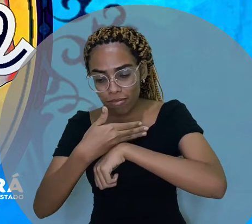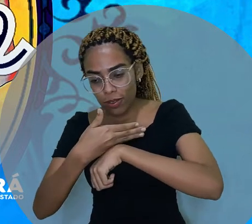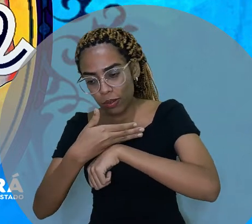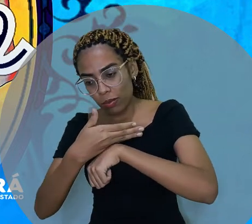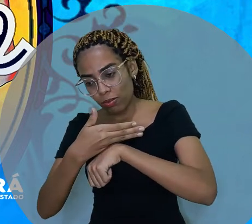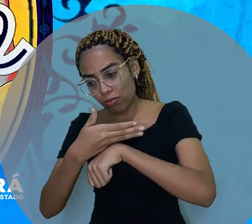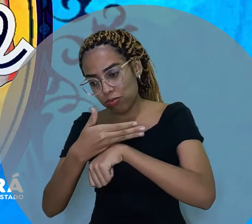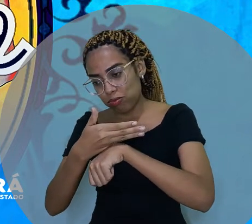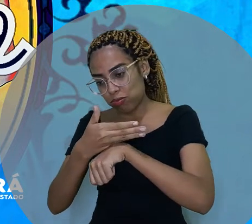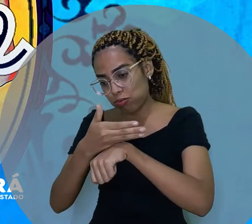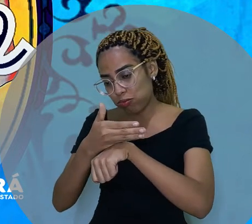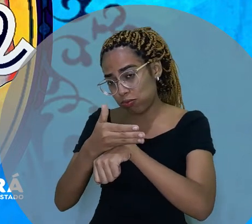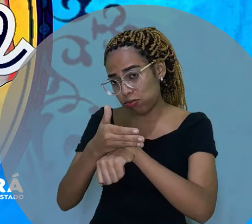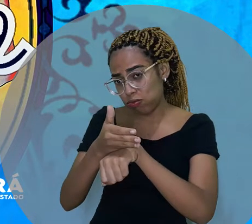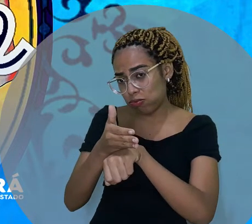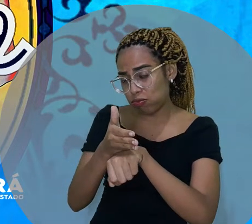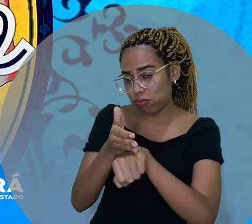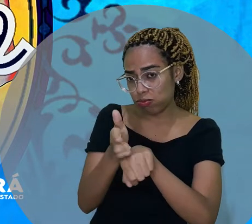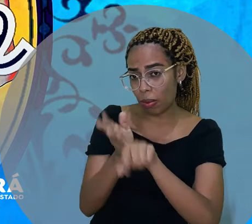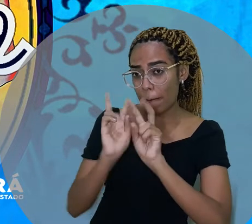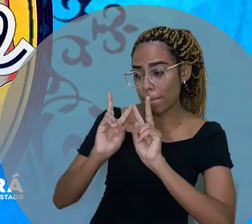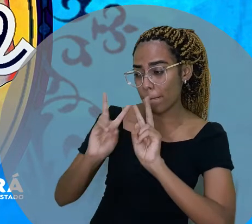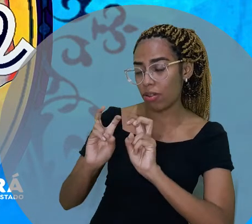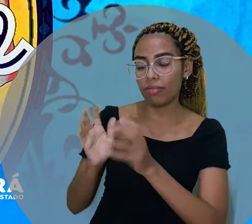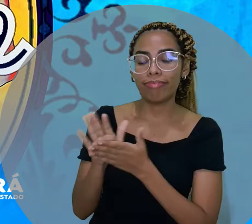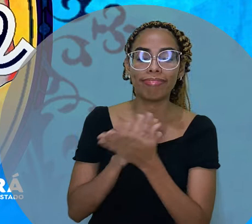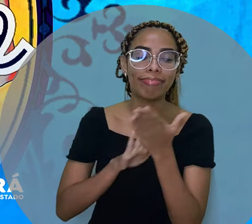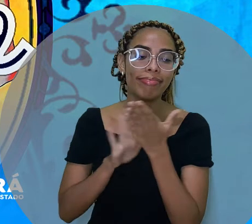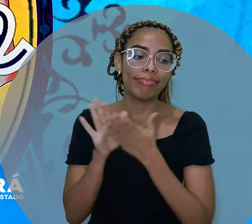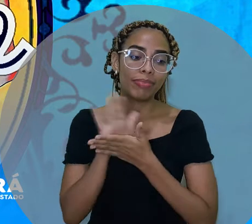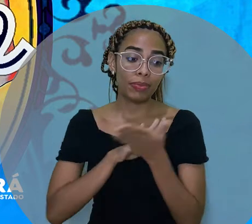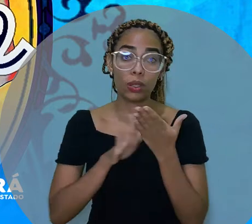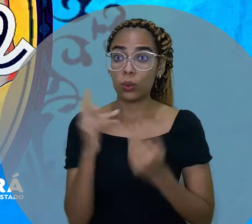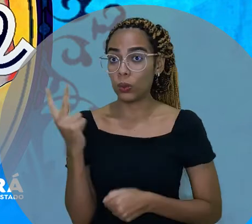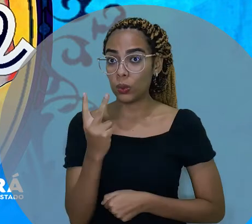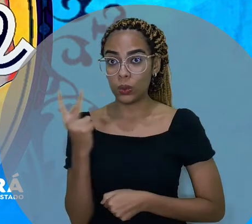E mais uma vez, as horas correram, suaves,